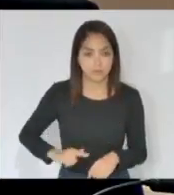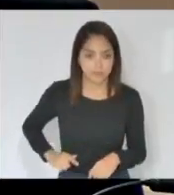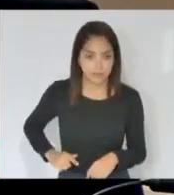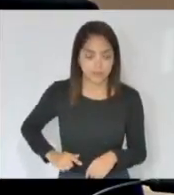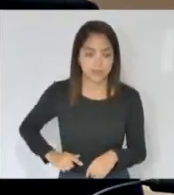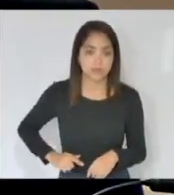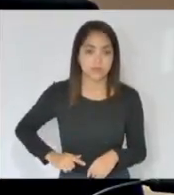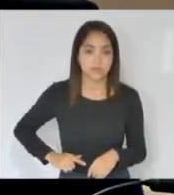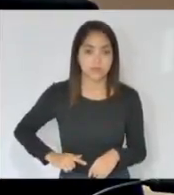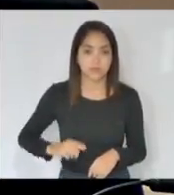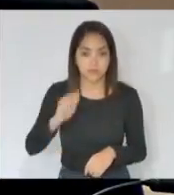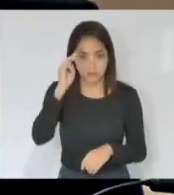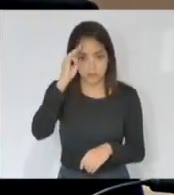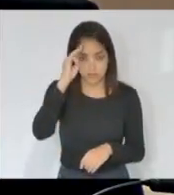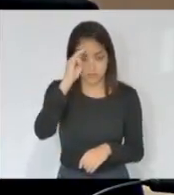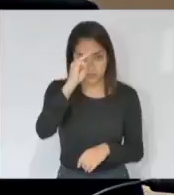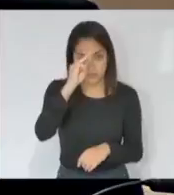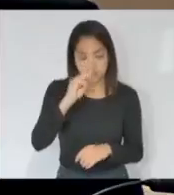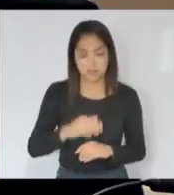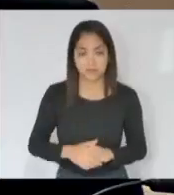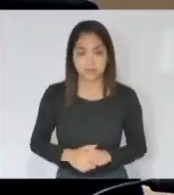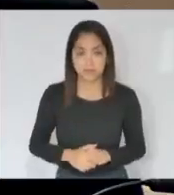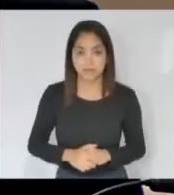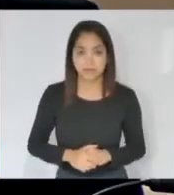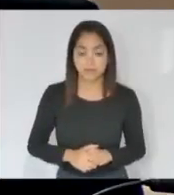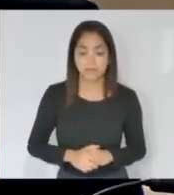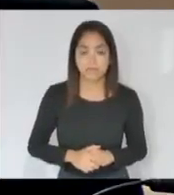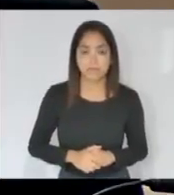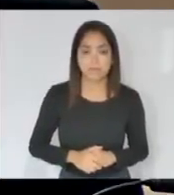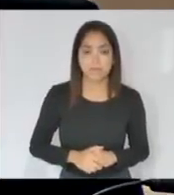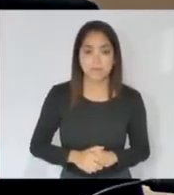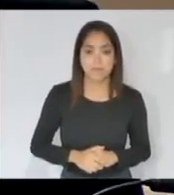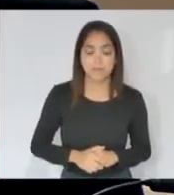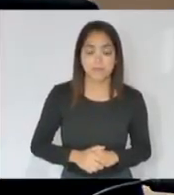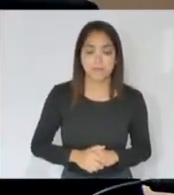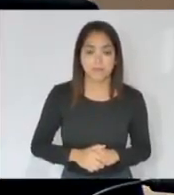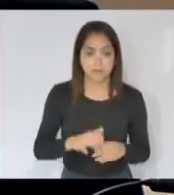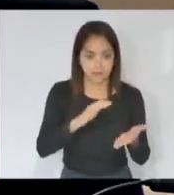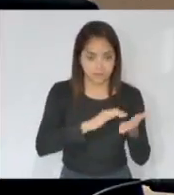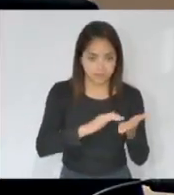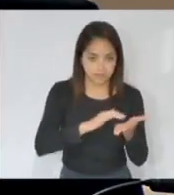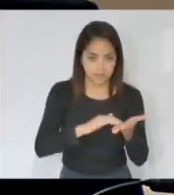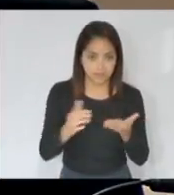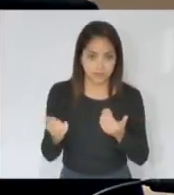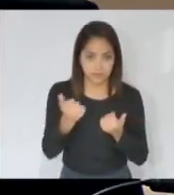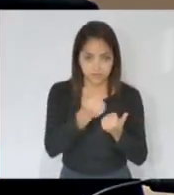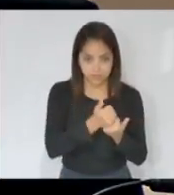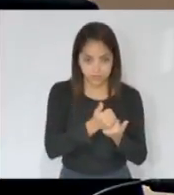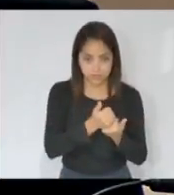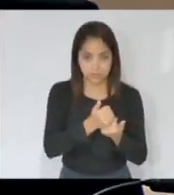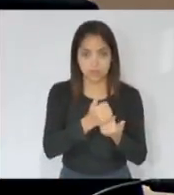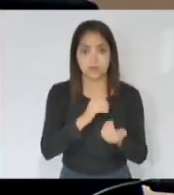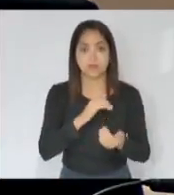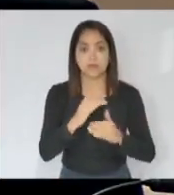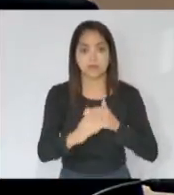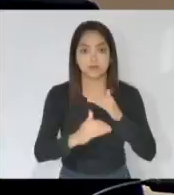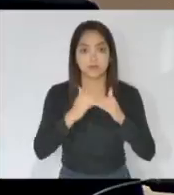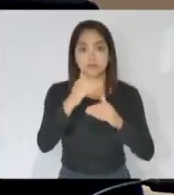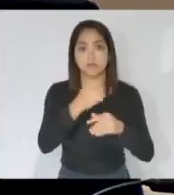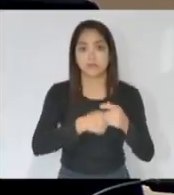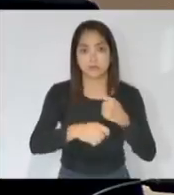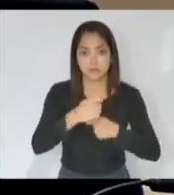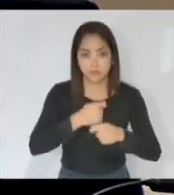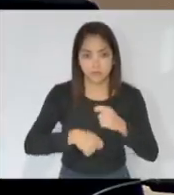Santa Catarina, Carlos Moisés da Silva. Senhor secretário adjunto da Secretaria de Desenvolvimento Econômico